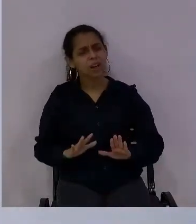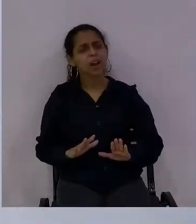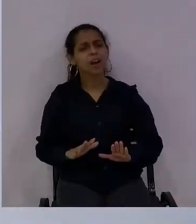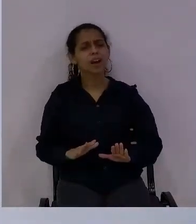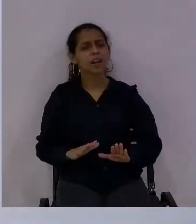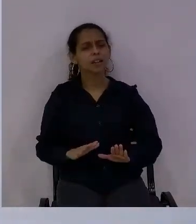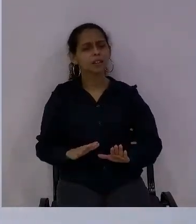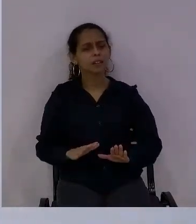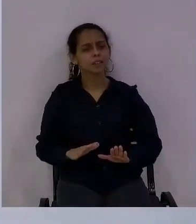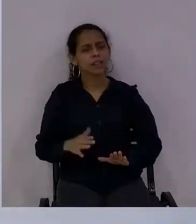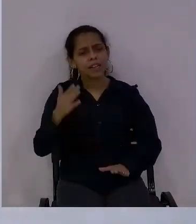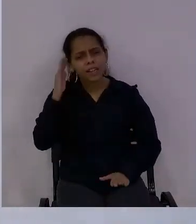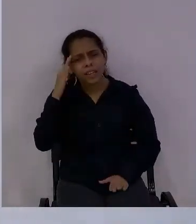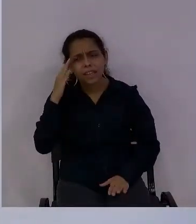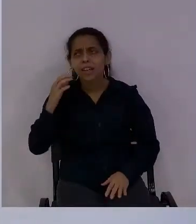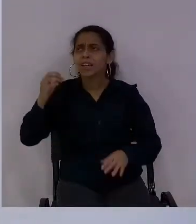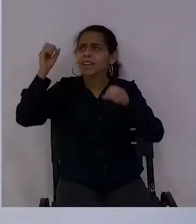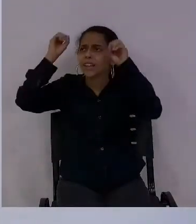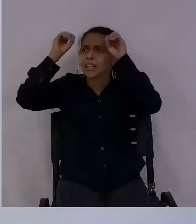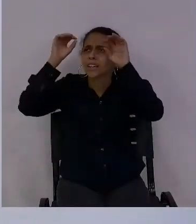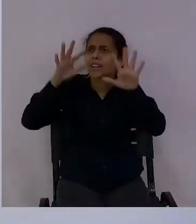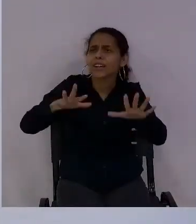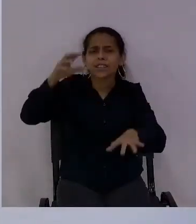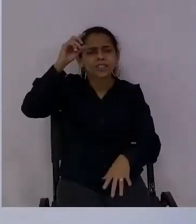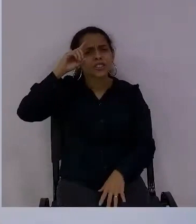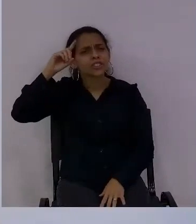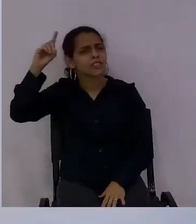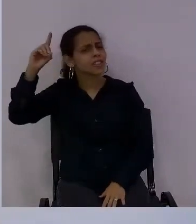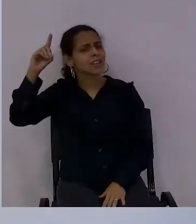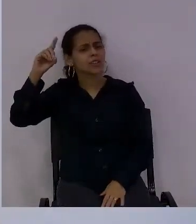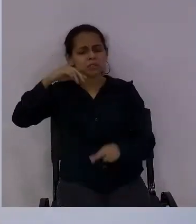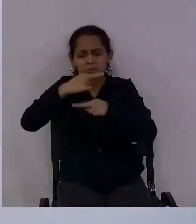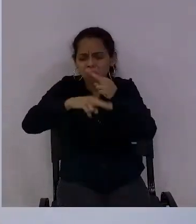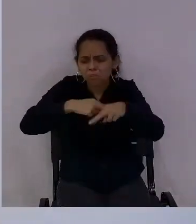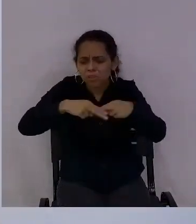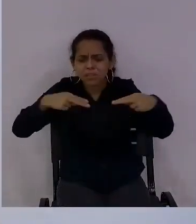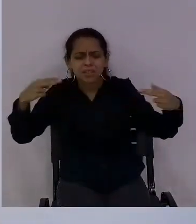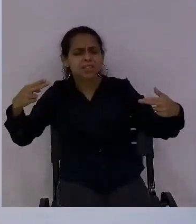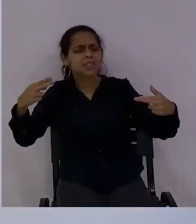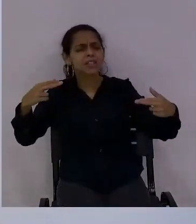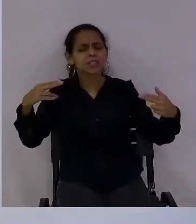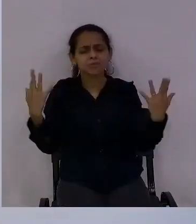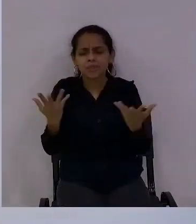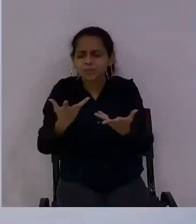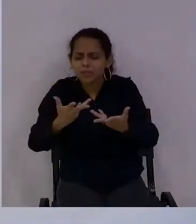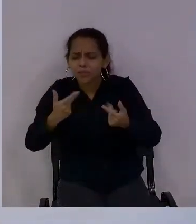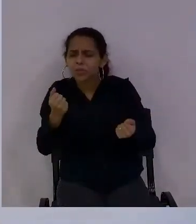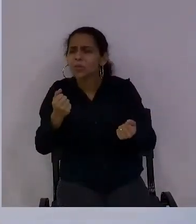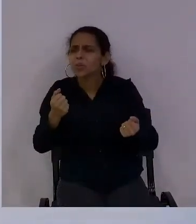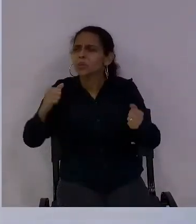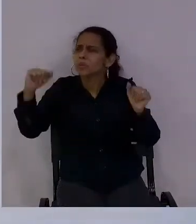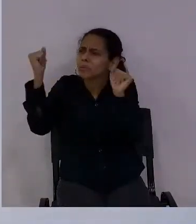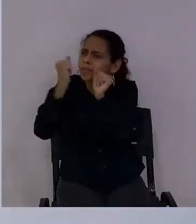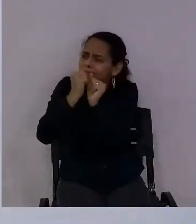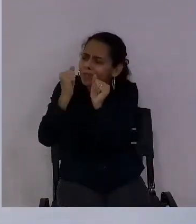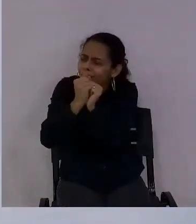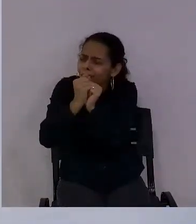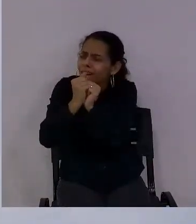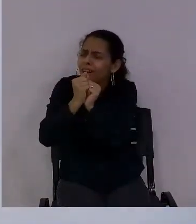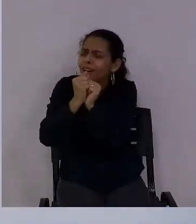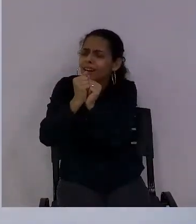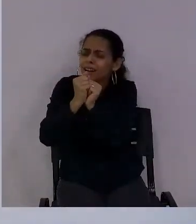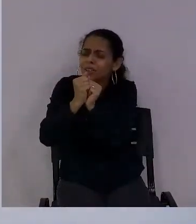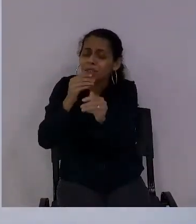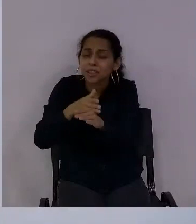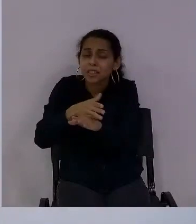Valorize a graça de Deus. Temos o privilégio de nos aproximar de Deus Pai por meio da obra de Cristo.